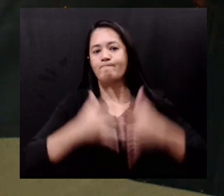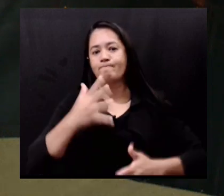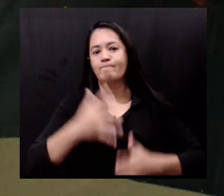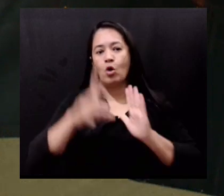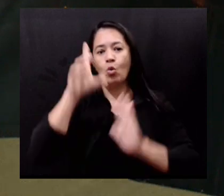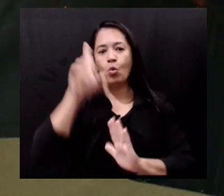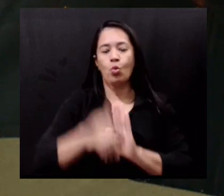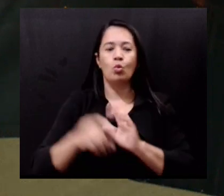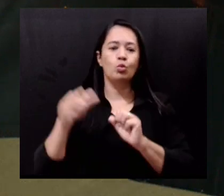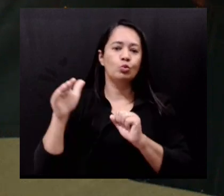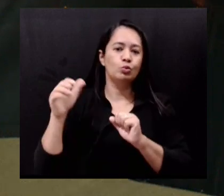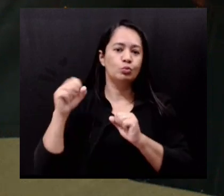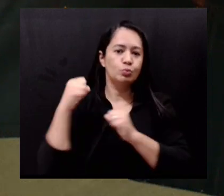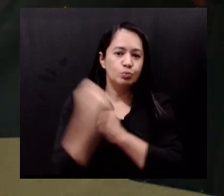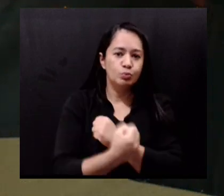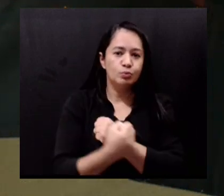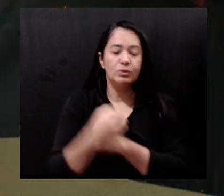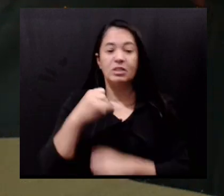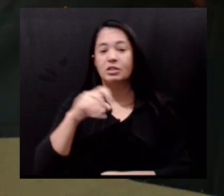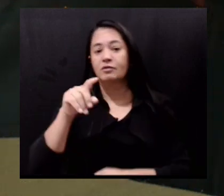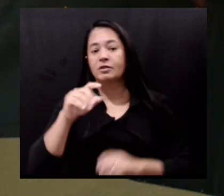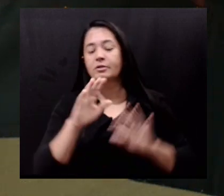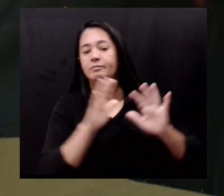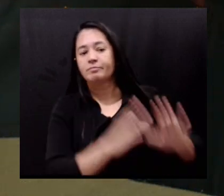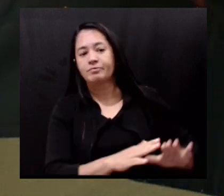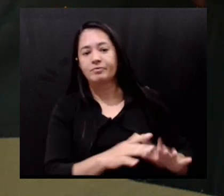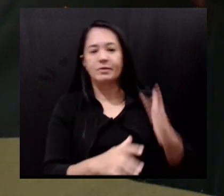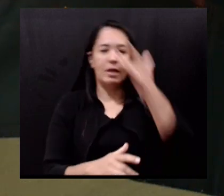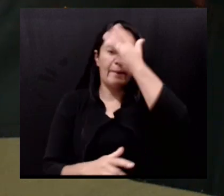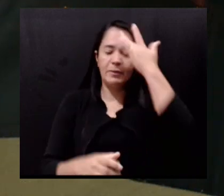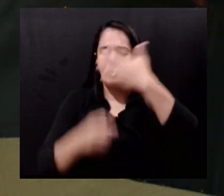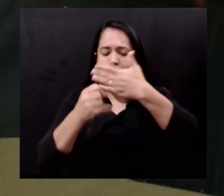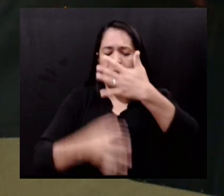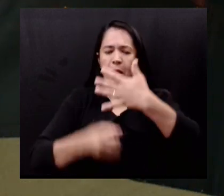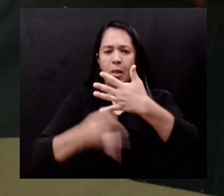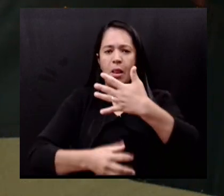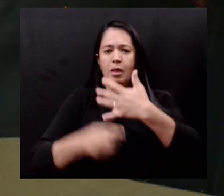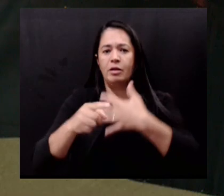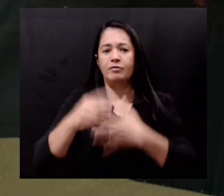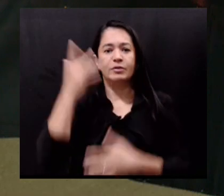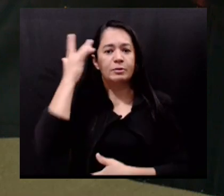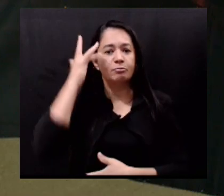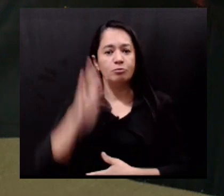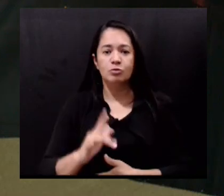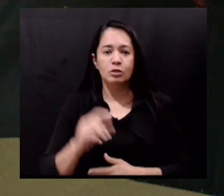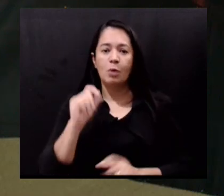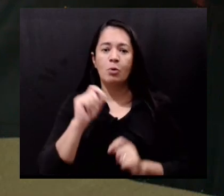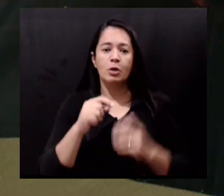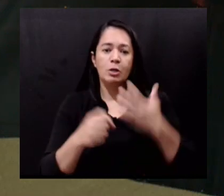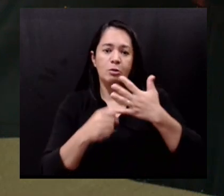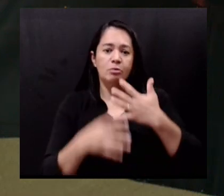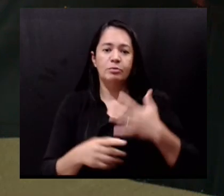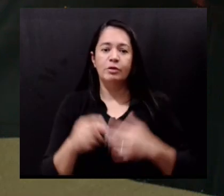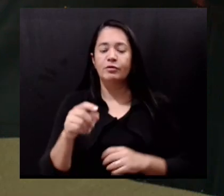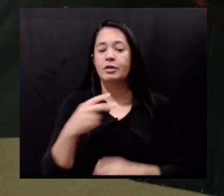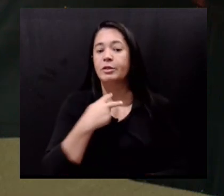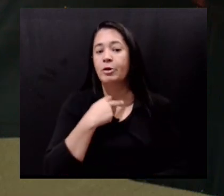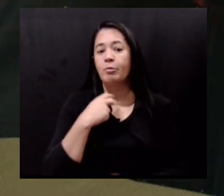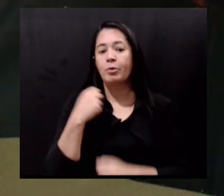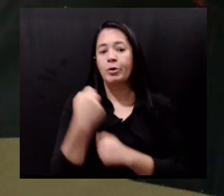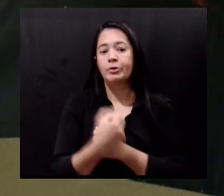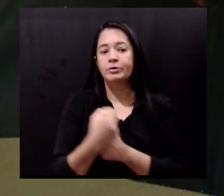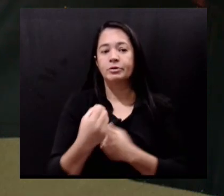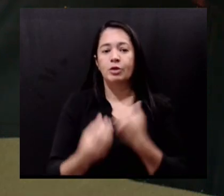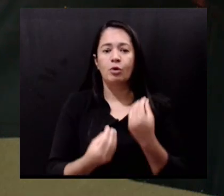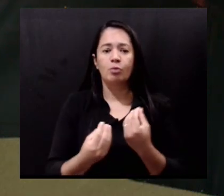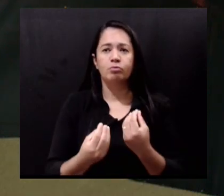você se desliga, a pessoa está falando, falando, falando e você não sabe o que ela disse e não vai poder se defender. Qual que é a avaliação psicológica,